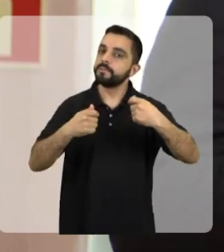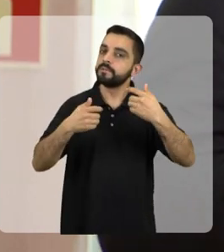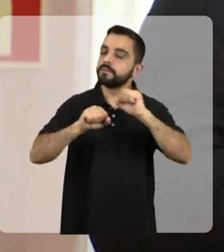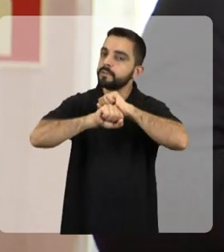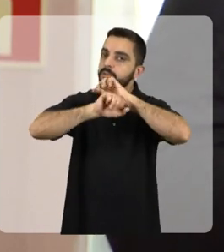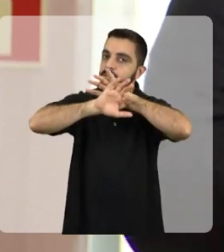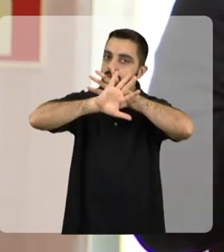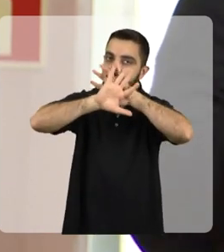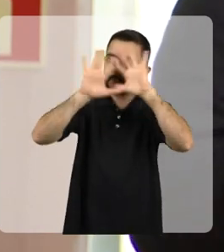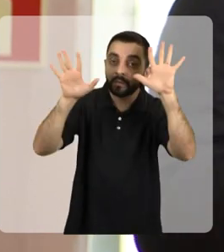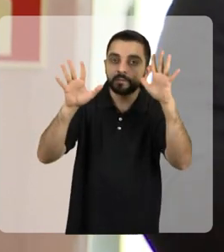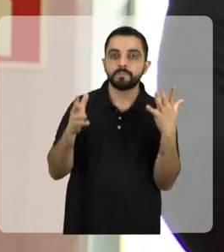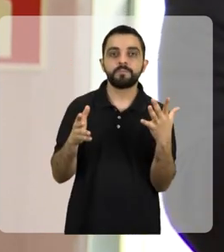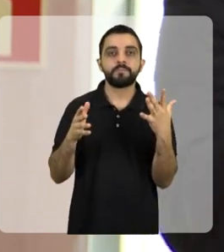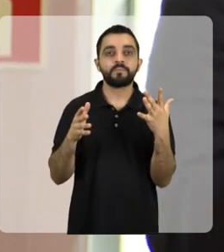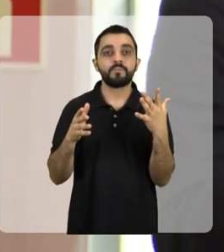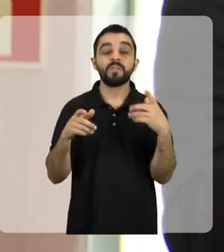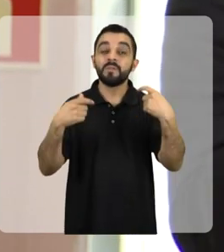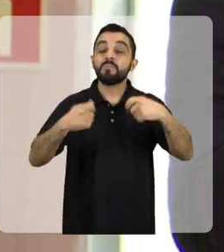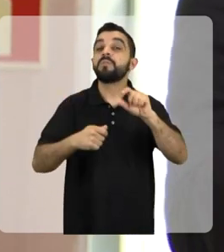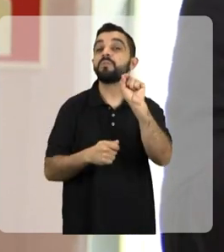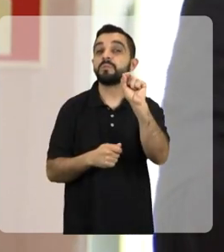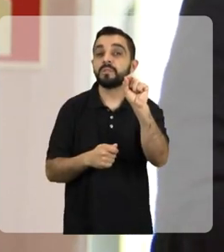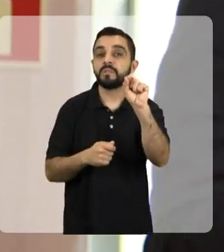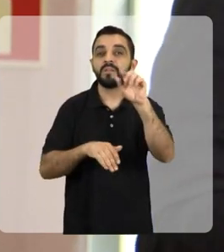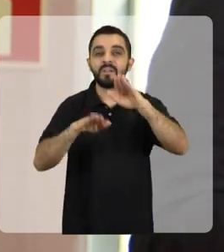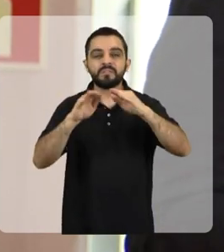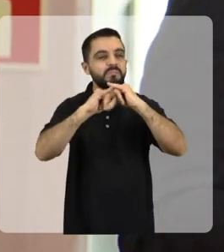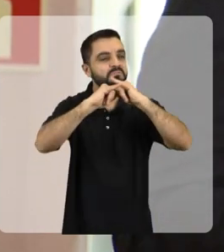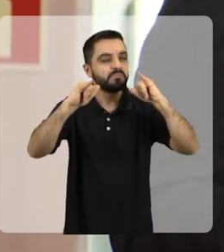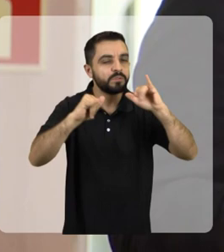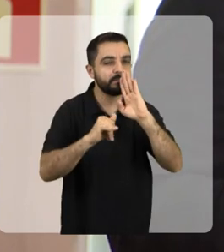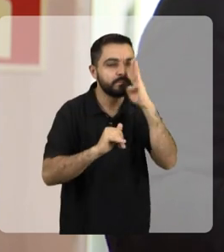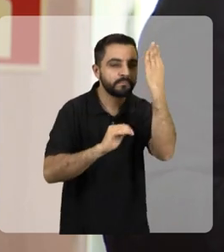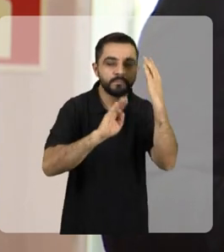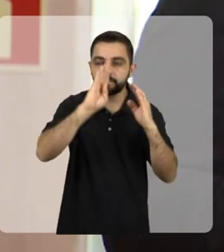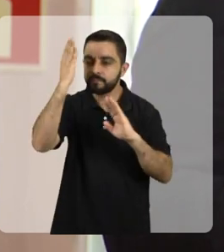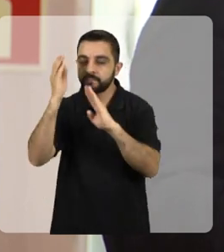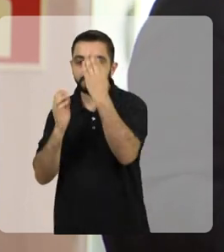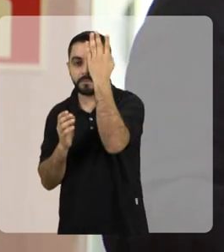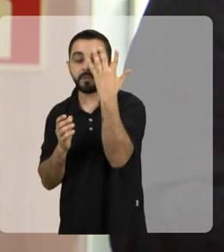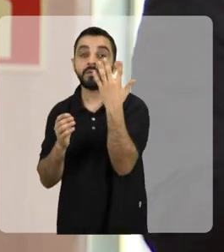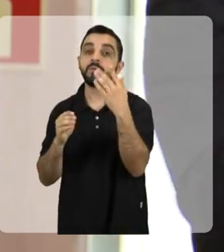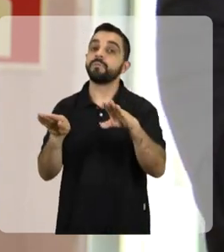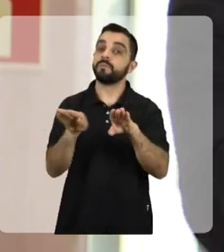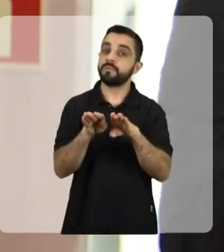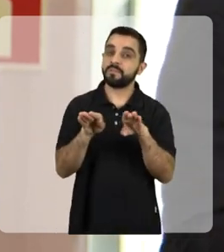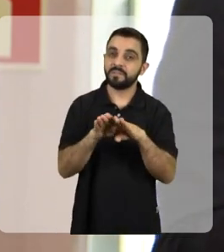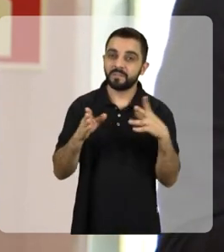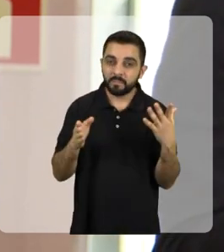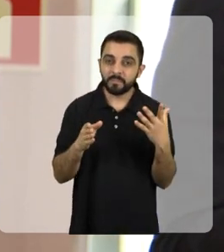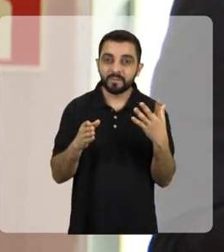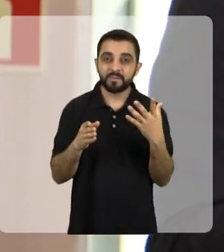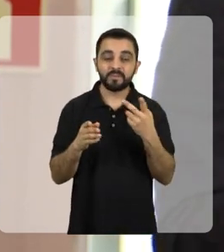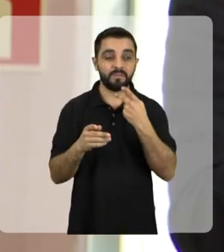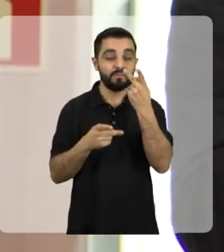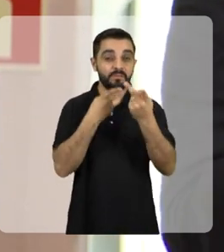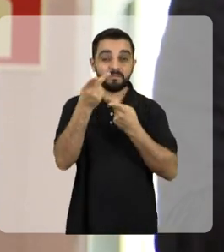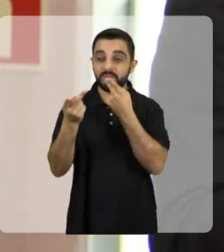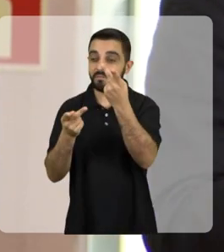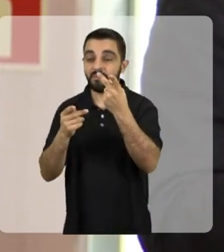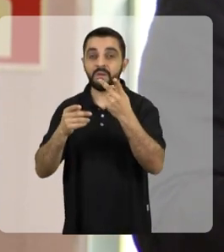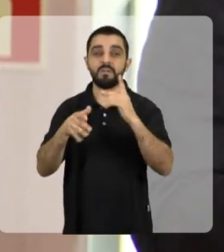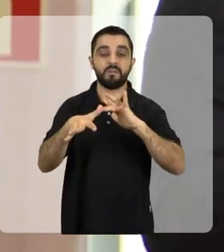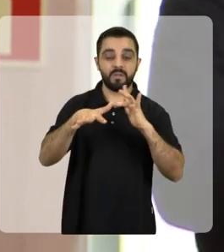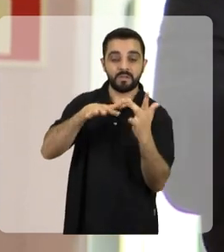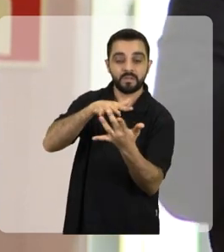E o essencial é desfazer as notícias distorcidas, a caricaturização grosseira que tem